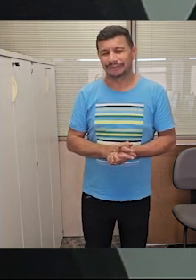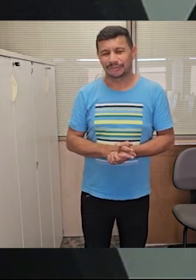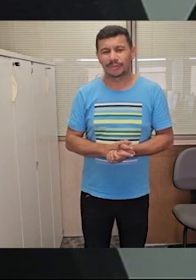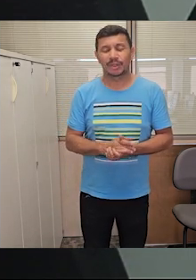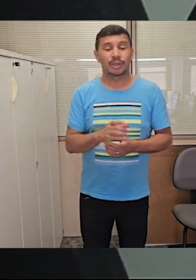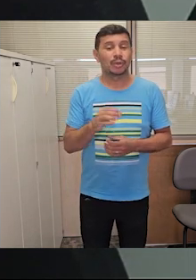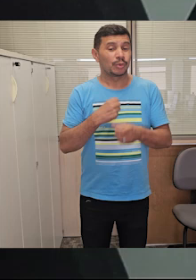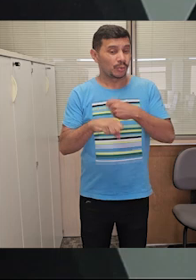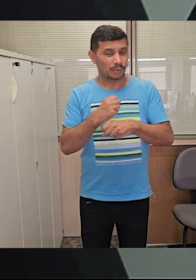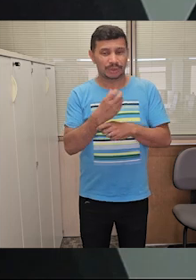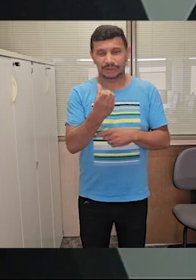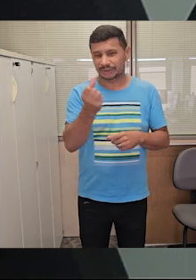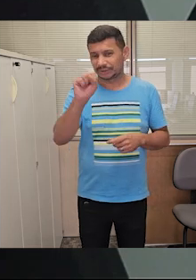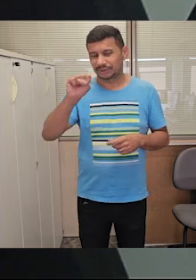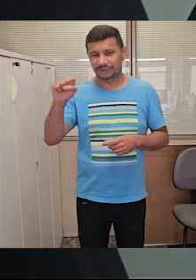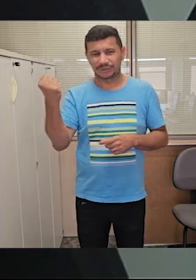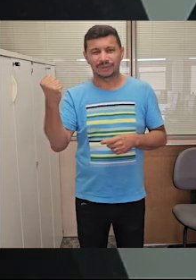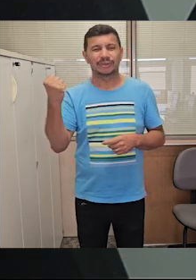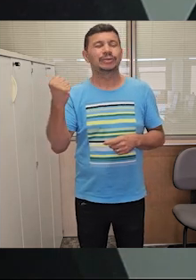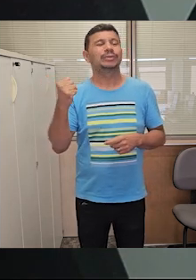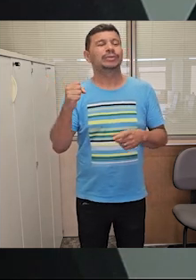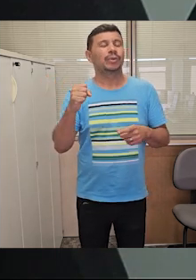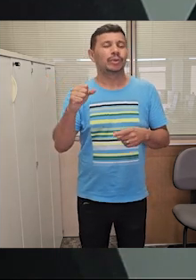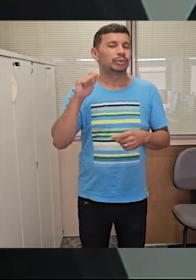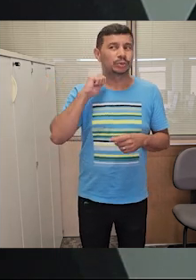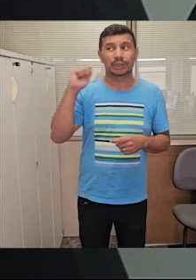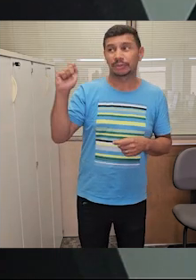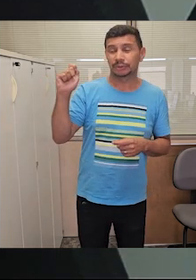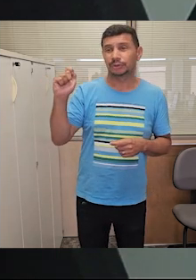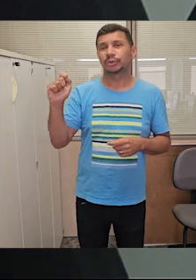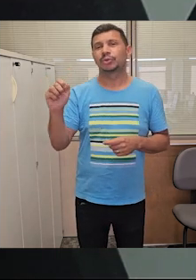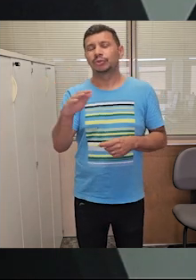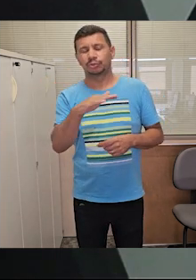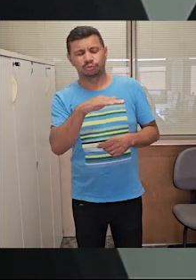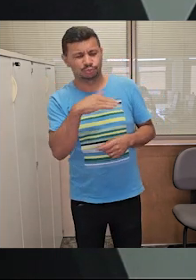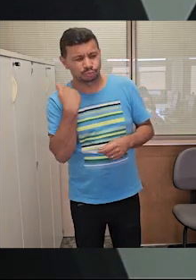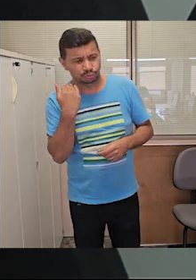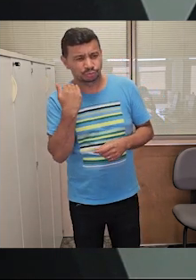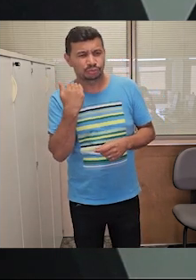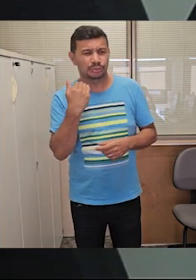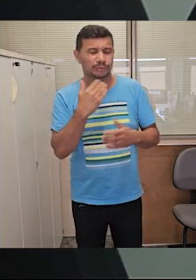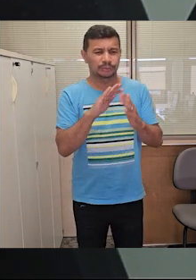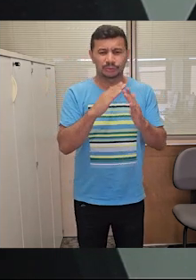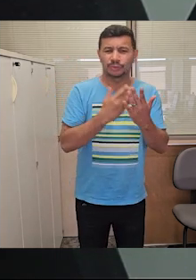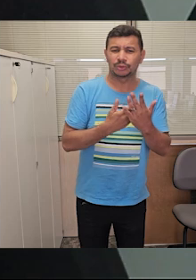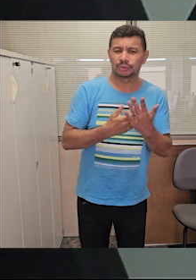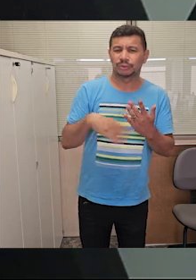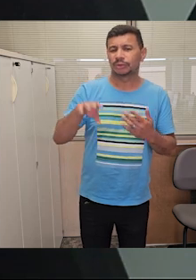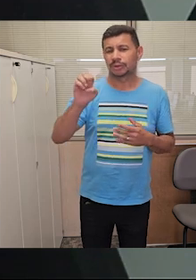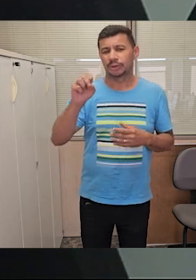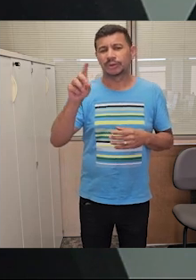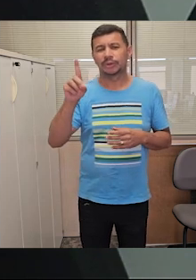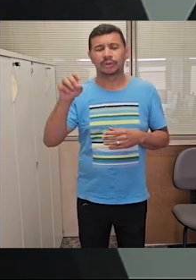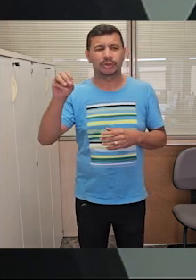E em 68, em abril de 68, houve o assassinato do estudante Edson Luiz